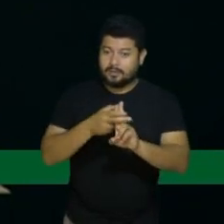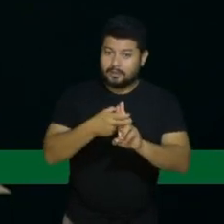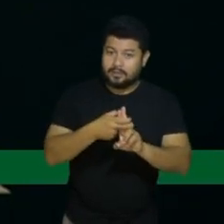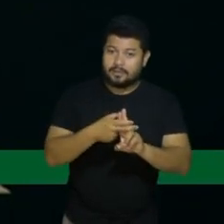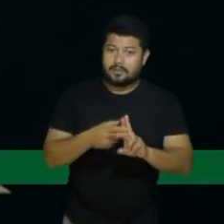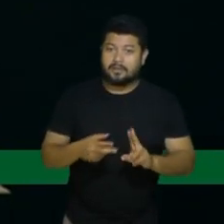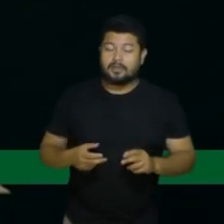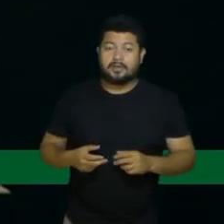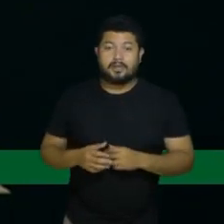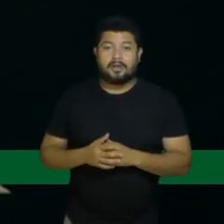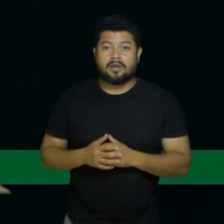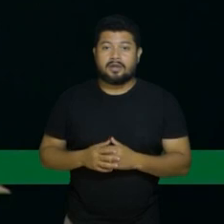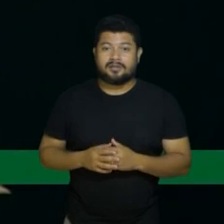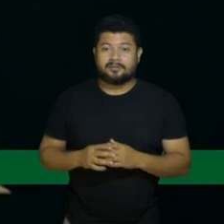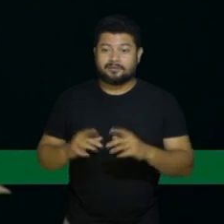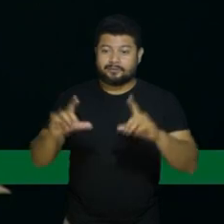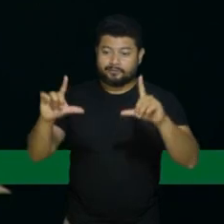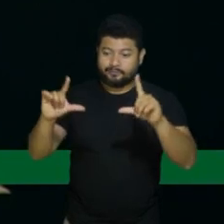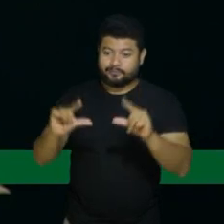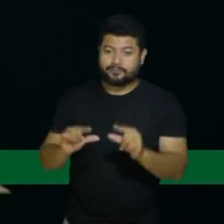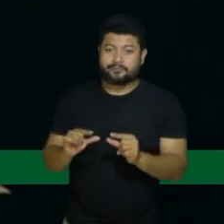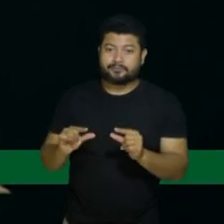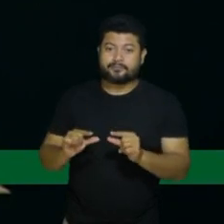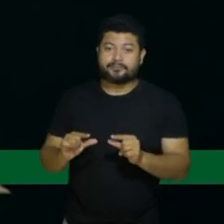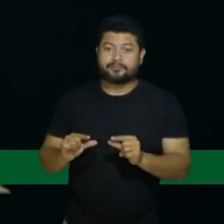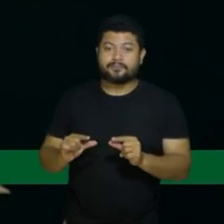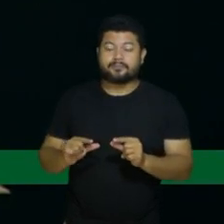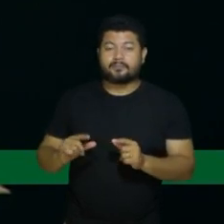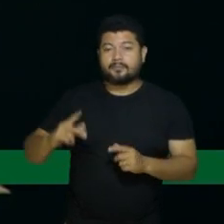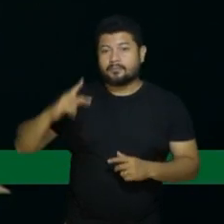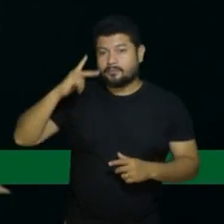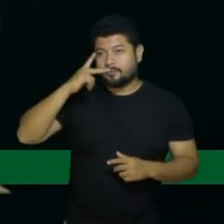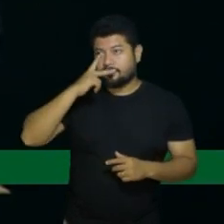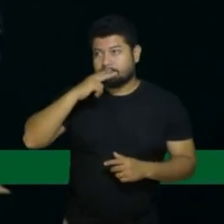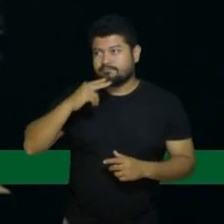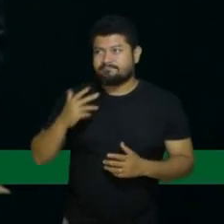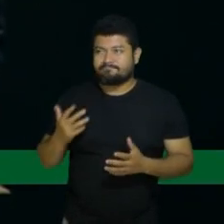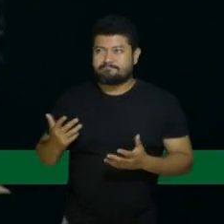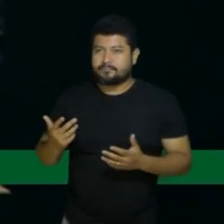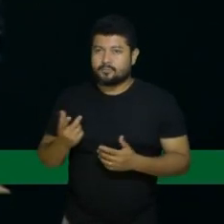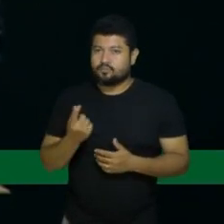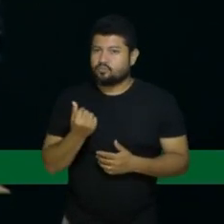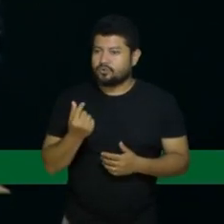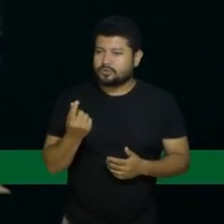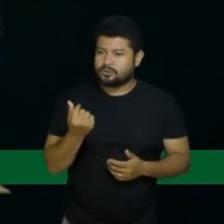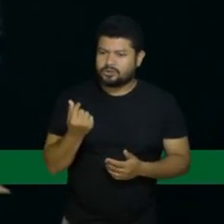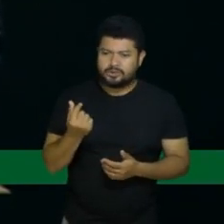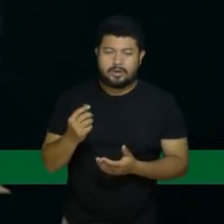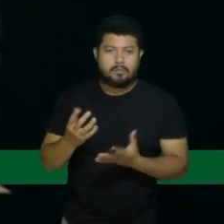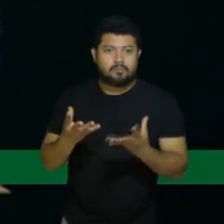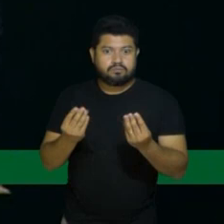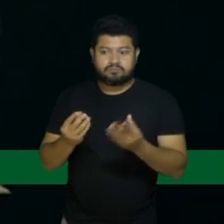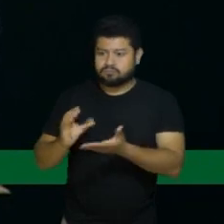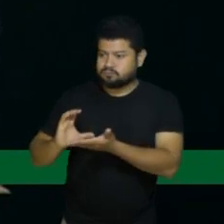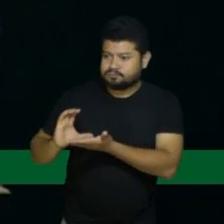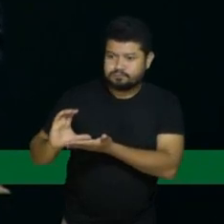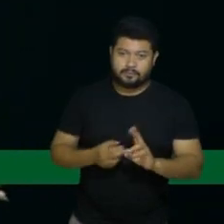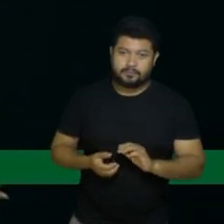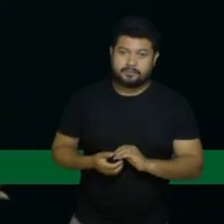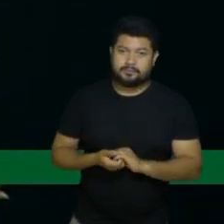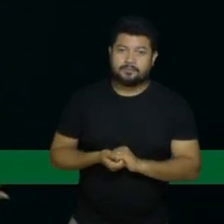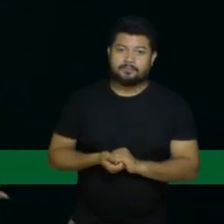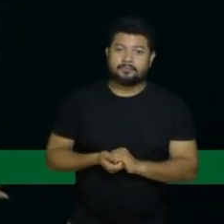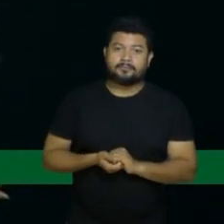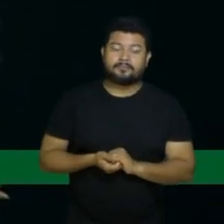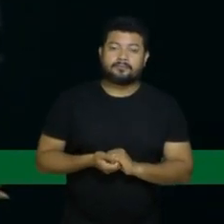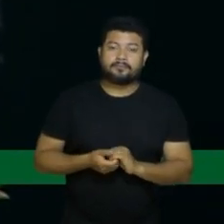sendo cada vez menor. Parece que muito dinheiro é colocado, mas infelizmente ainda não é suficiente. A